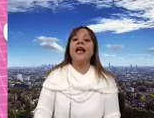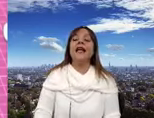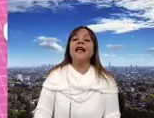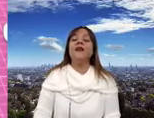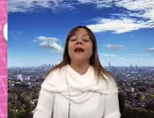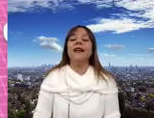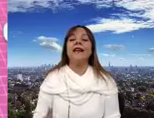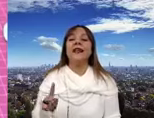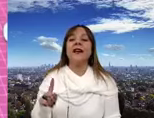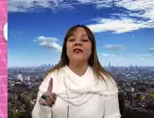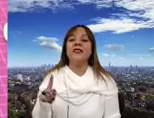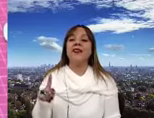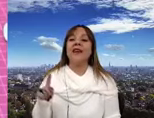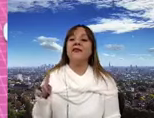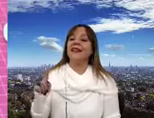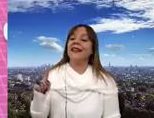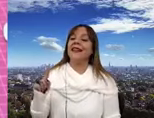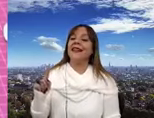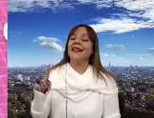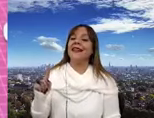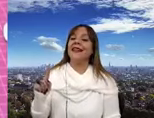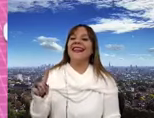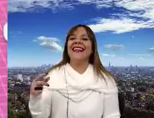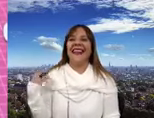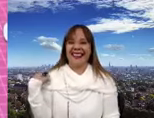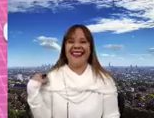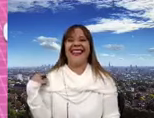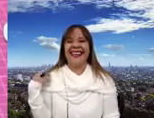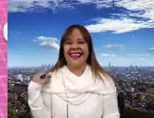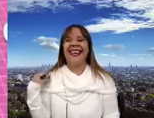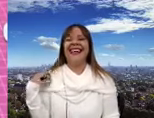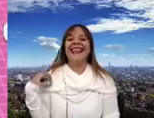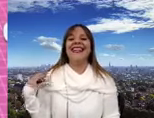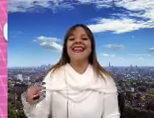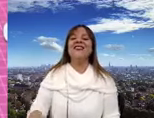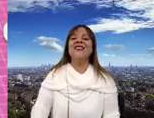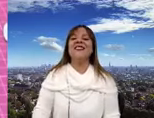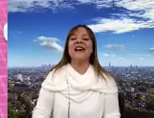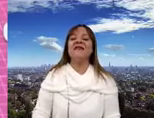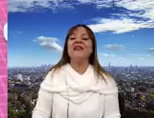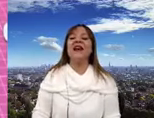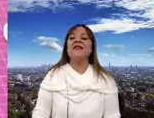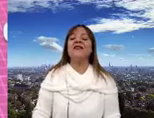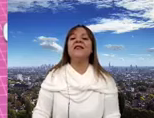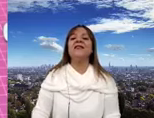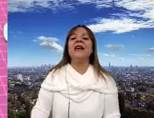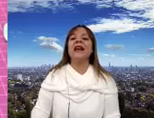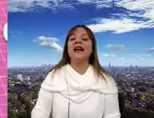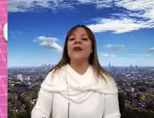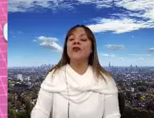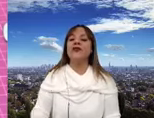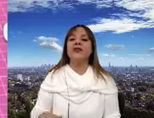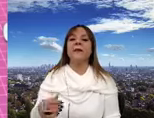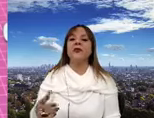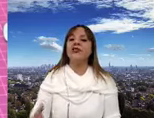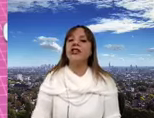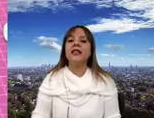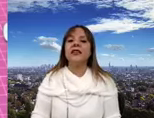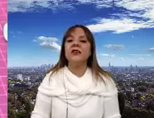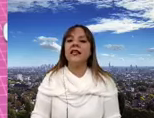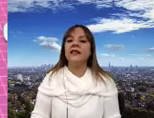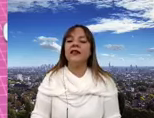é, entendeu-te, Stephanie? Isso, entendeu, tia Stephanie? Entendeu-te, Stephanie? Você também dá cursos, tem apostilas, não